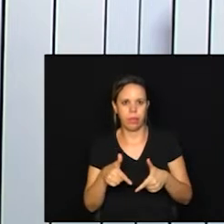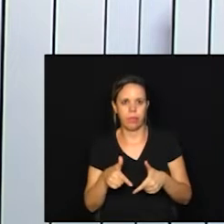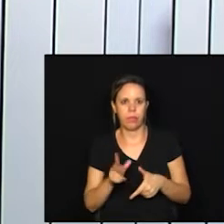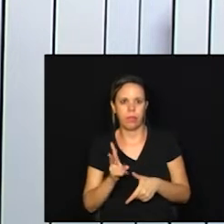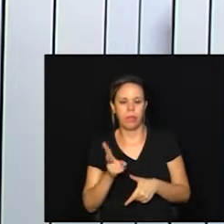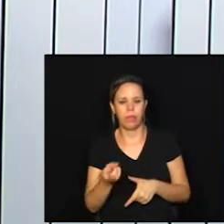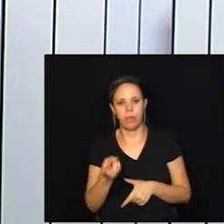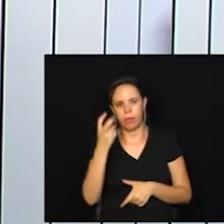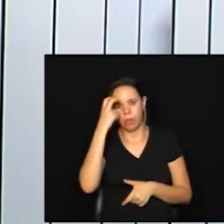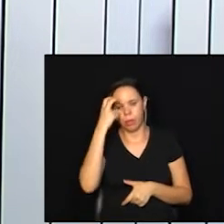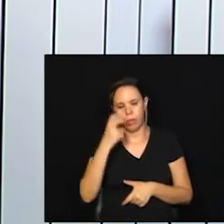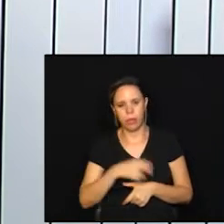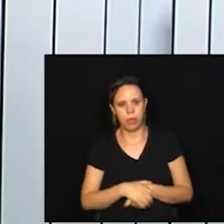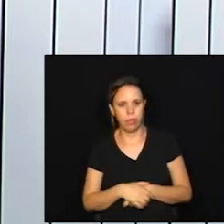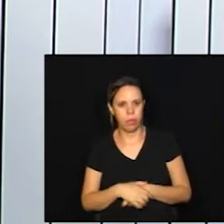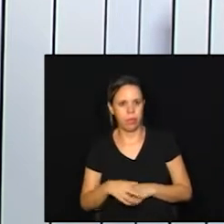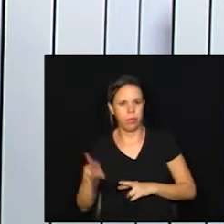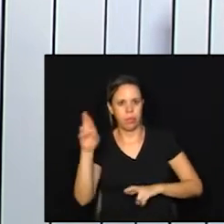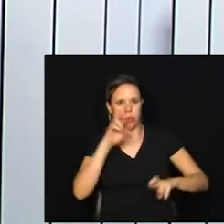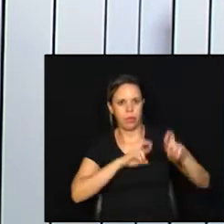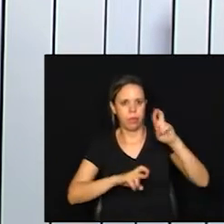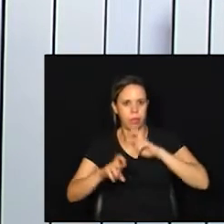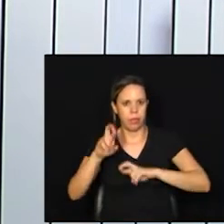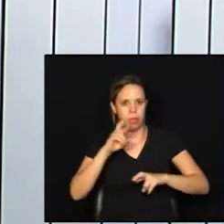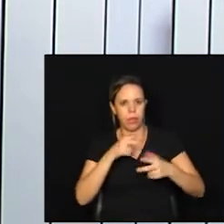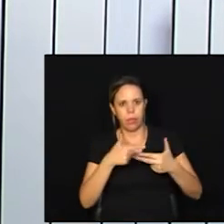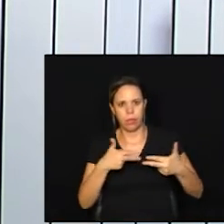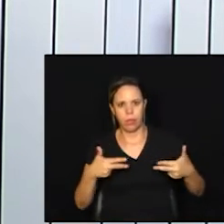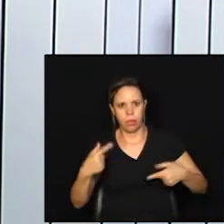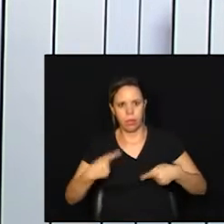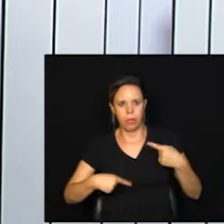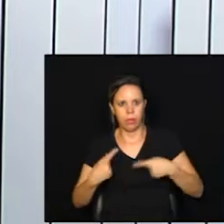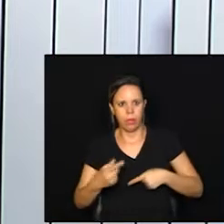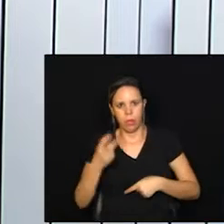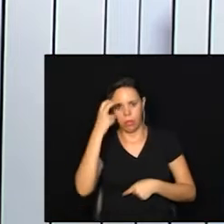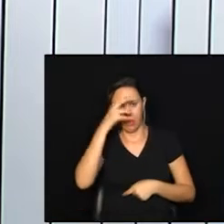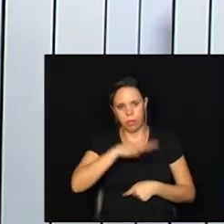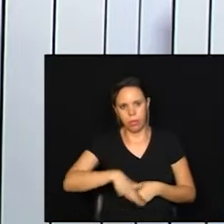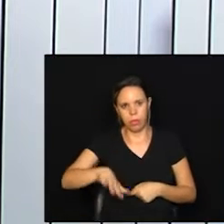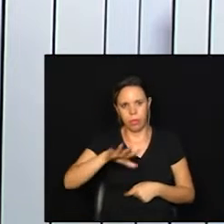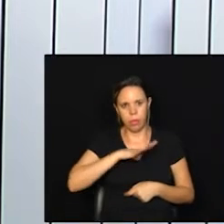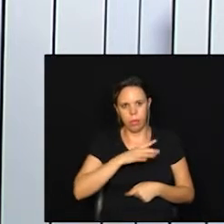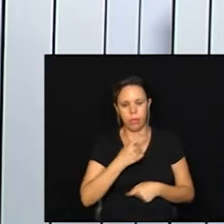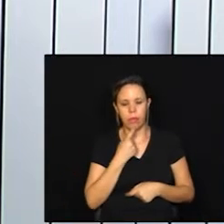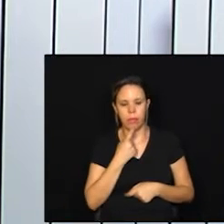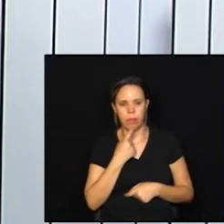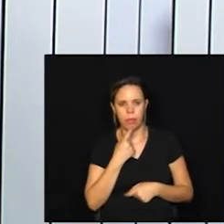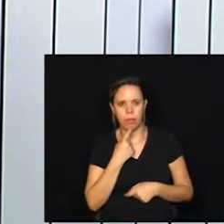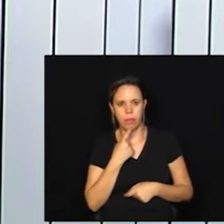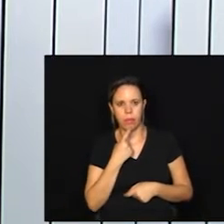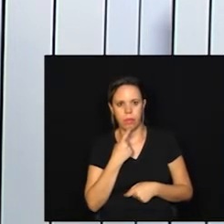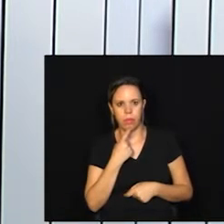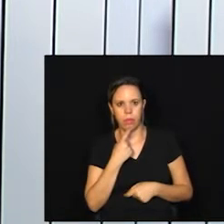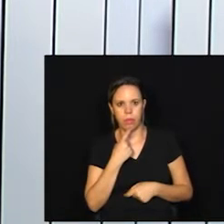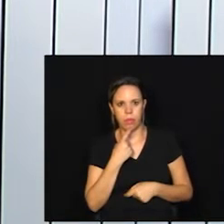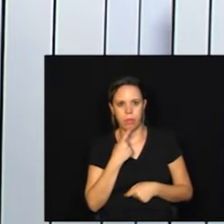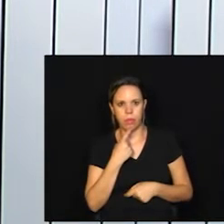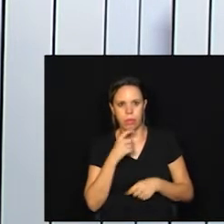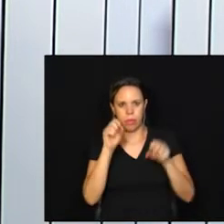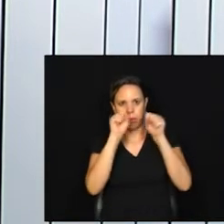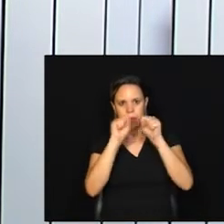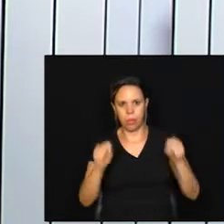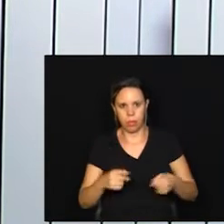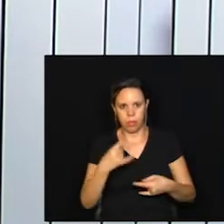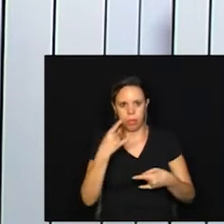Permanente de Cultura, analisando aí o cenário da política cultural na cidade de Campinas, por sistema